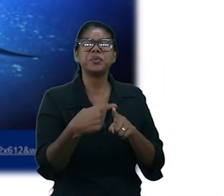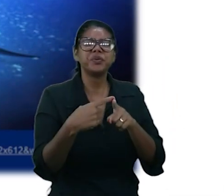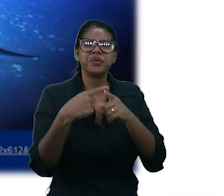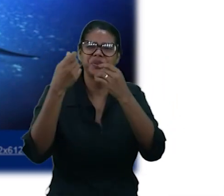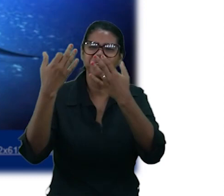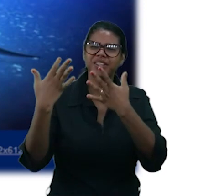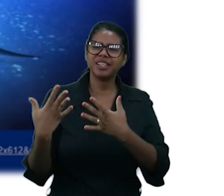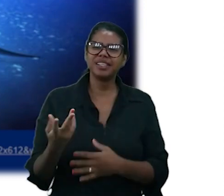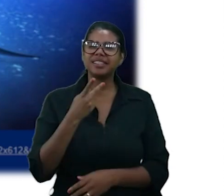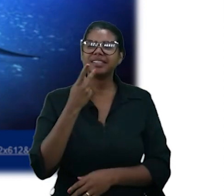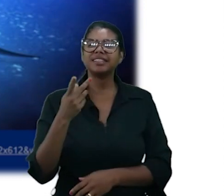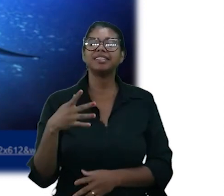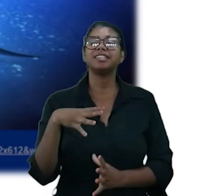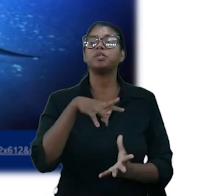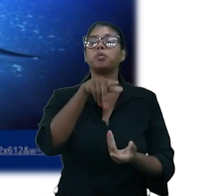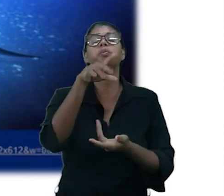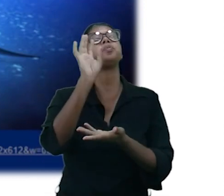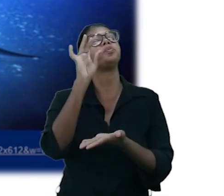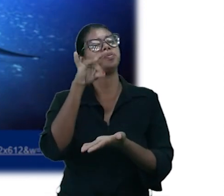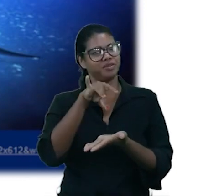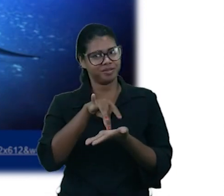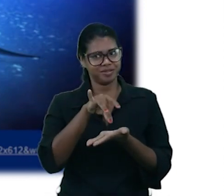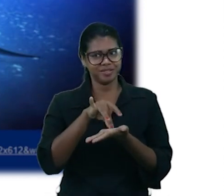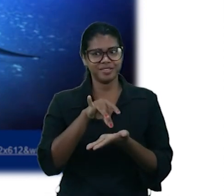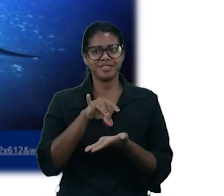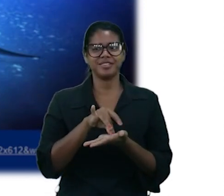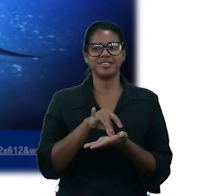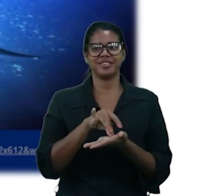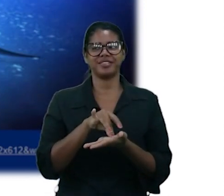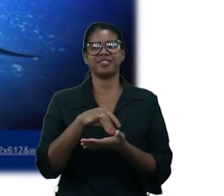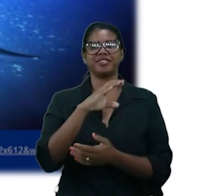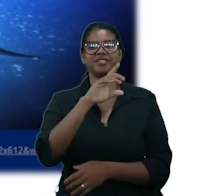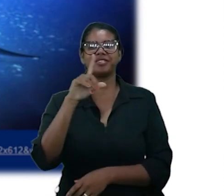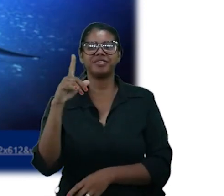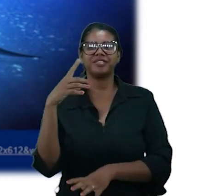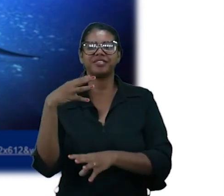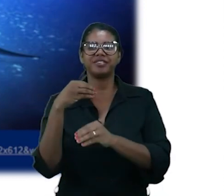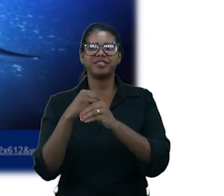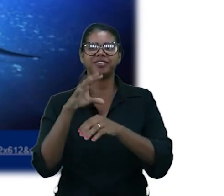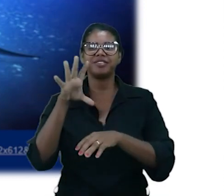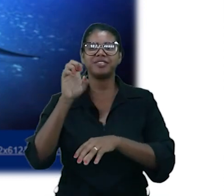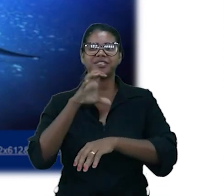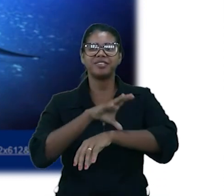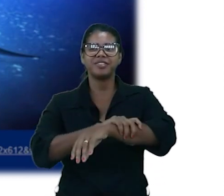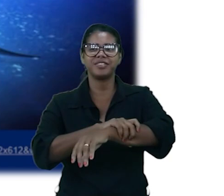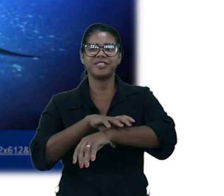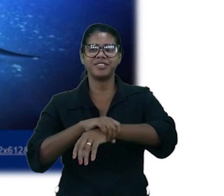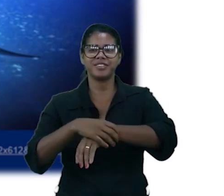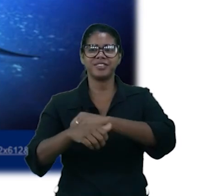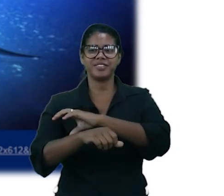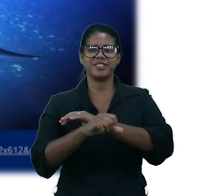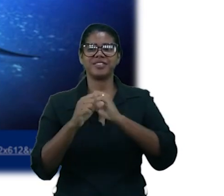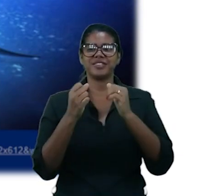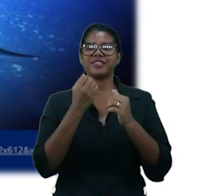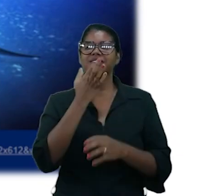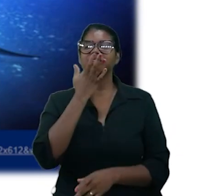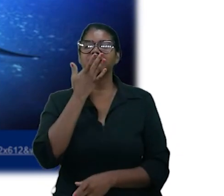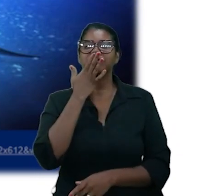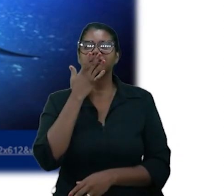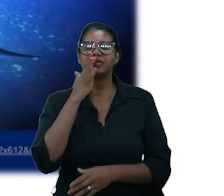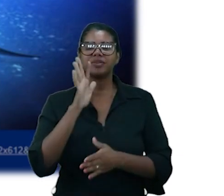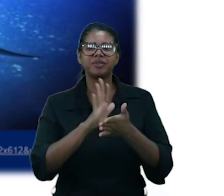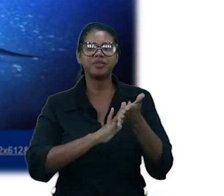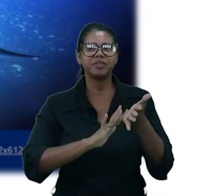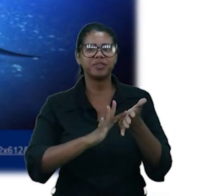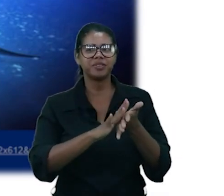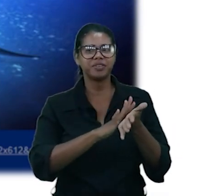a gente vive num mundo real, um mundo que é classificável, palpável, um mundo que tem formas, cores,